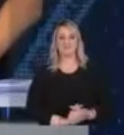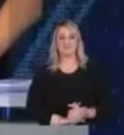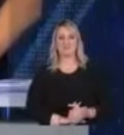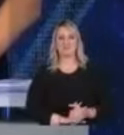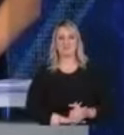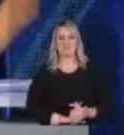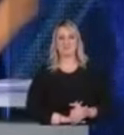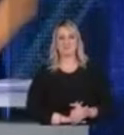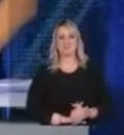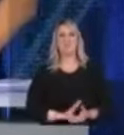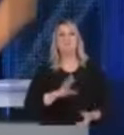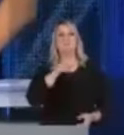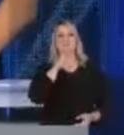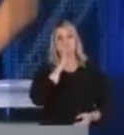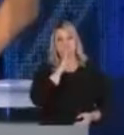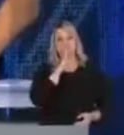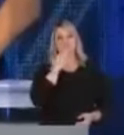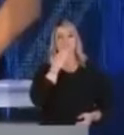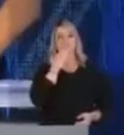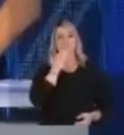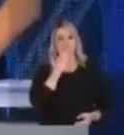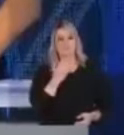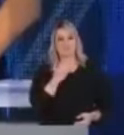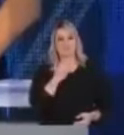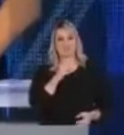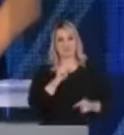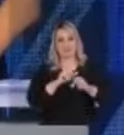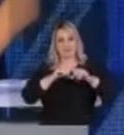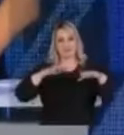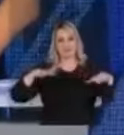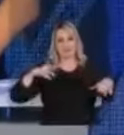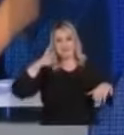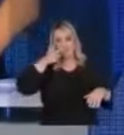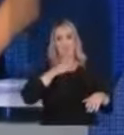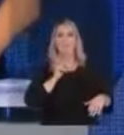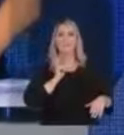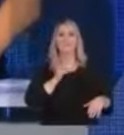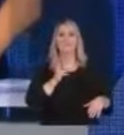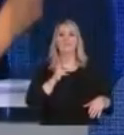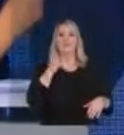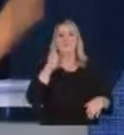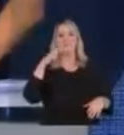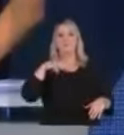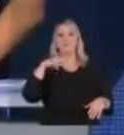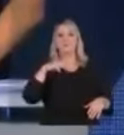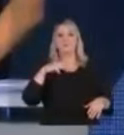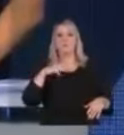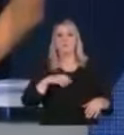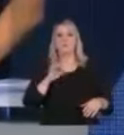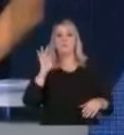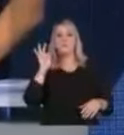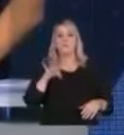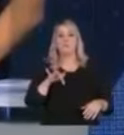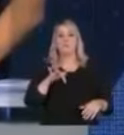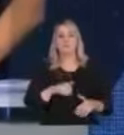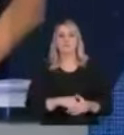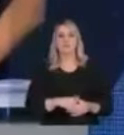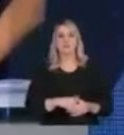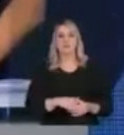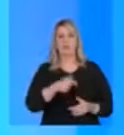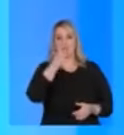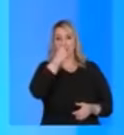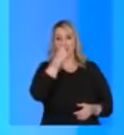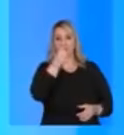Vitória pedindo silêncio a a nossa plateia para que a gente possa continuar agora é um minuto de considerações finais pro candidato indio